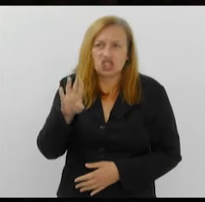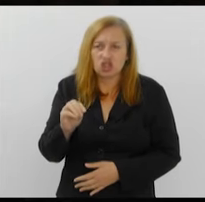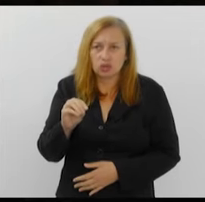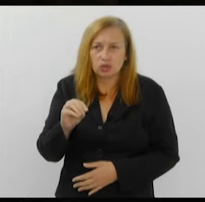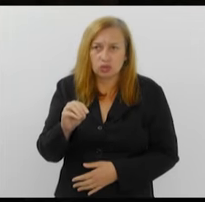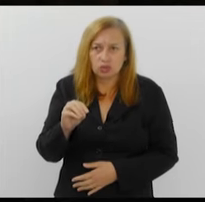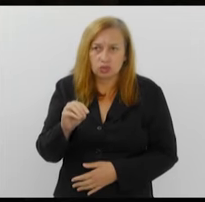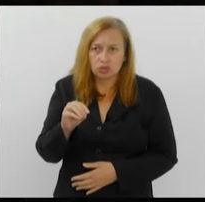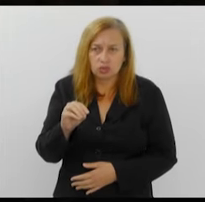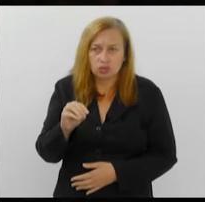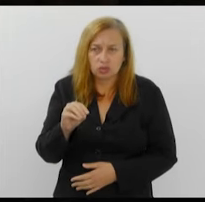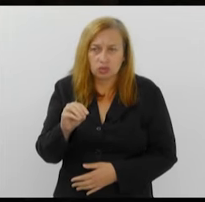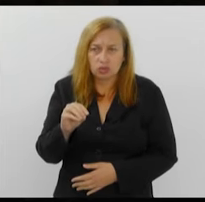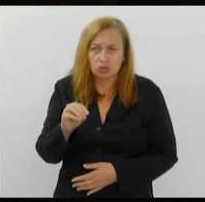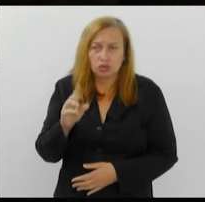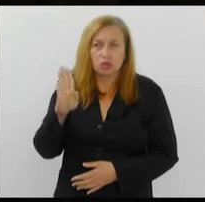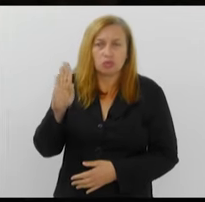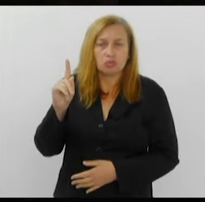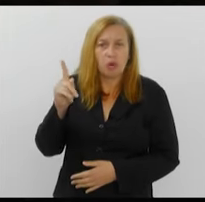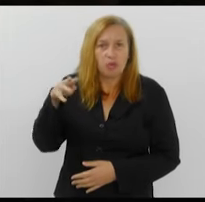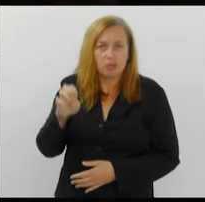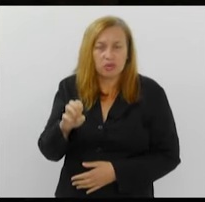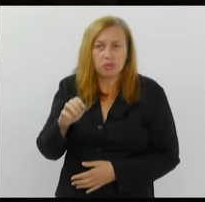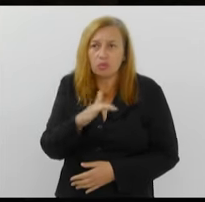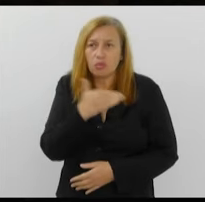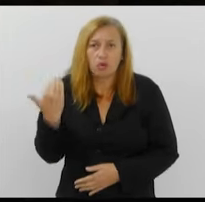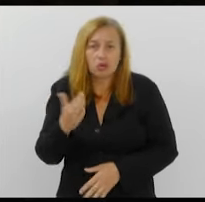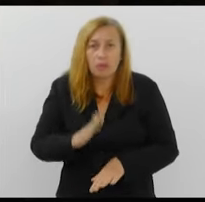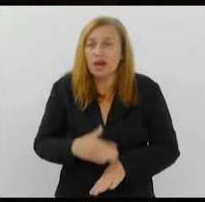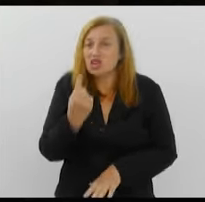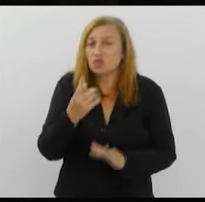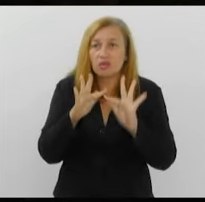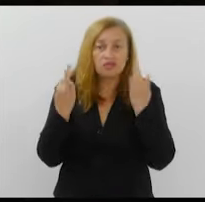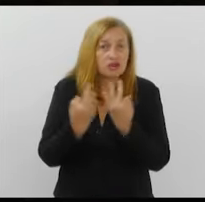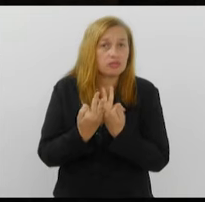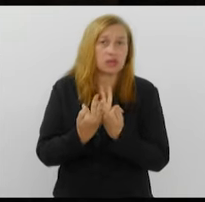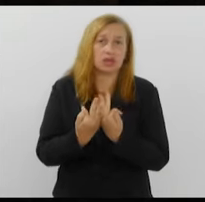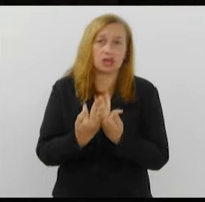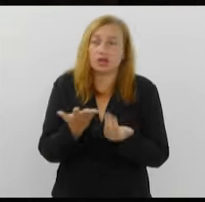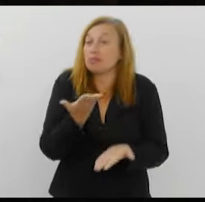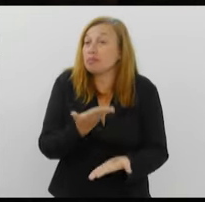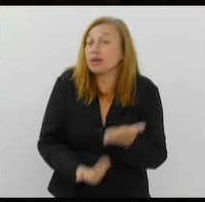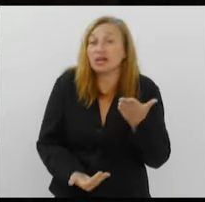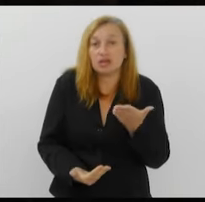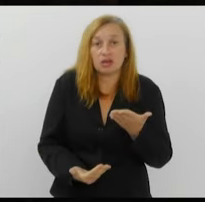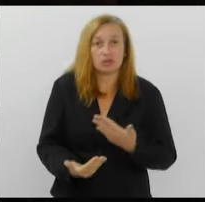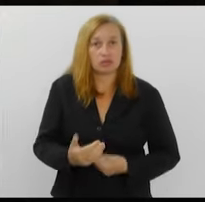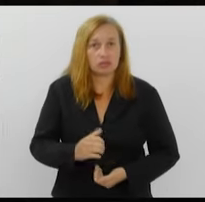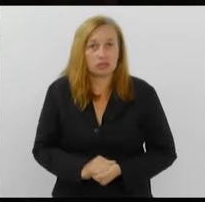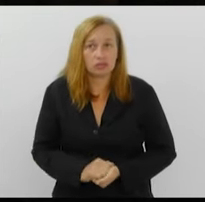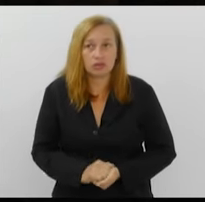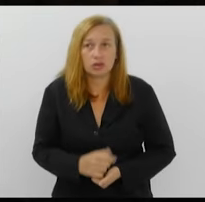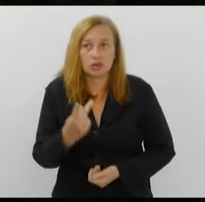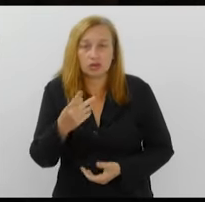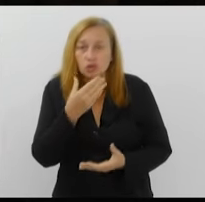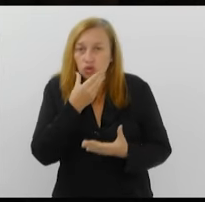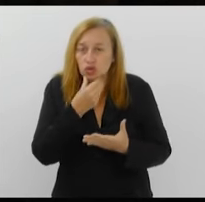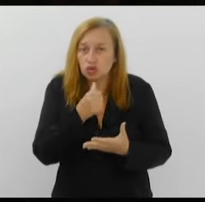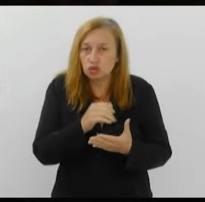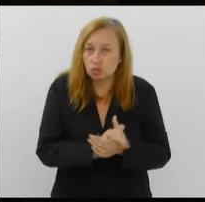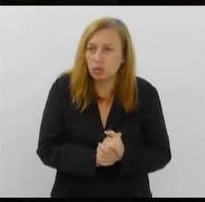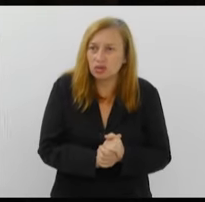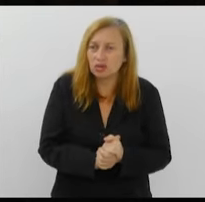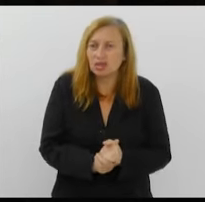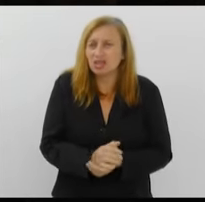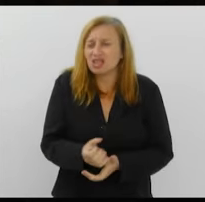do BOPE, morto, mais uma família desamparada pelo seu ente querido, pelo seu provedor. Mas o que causa